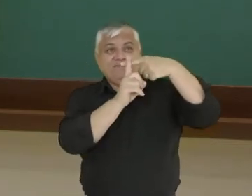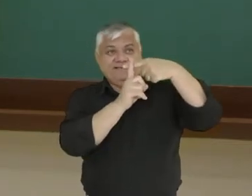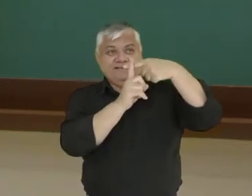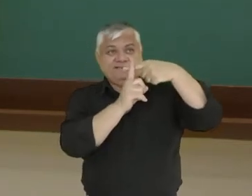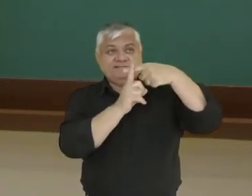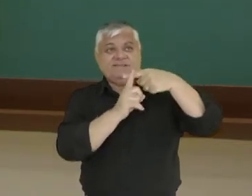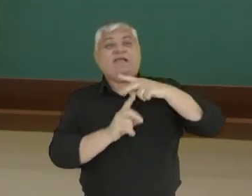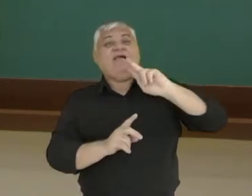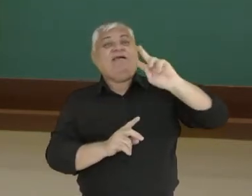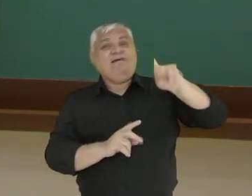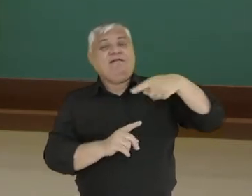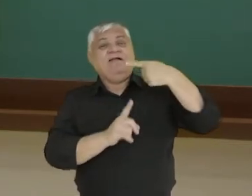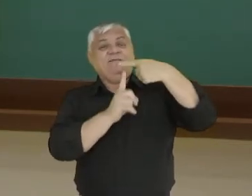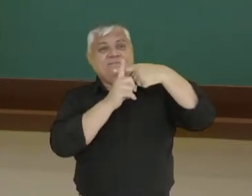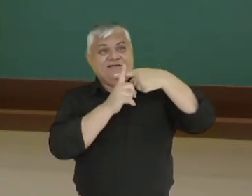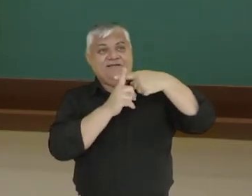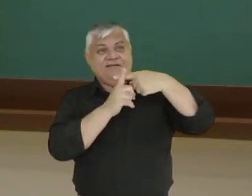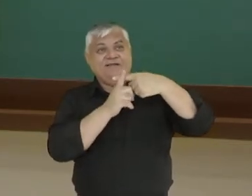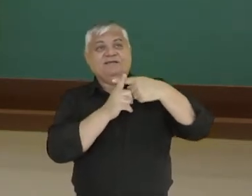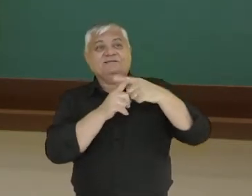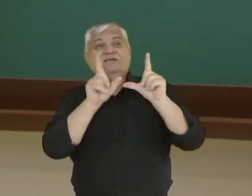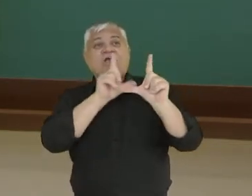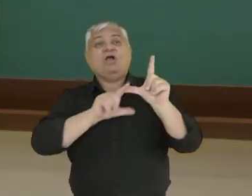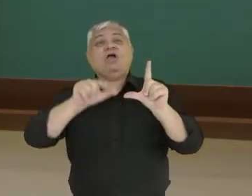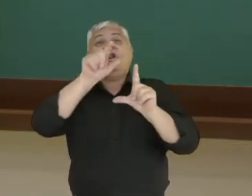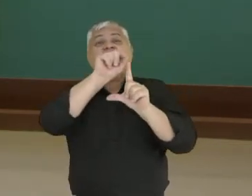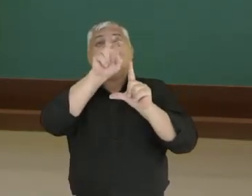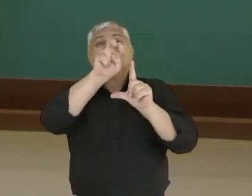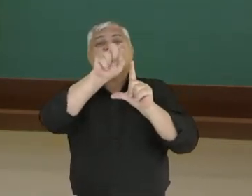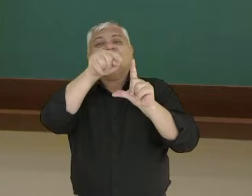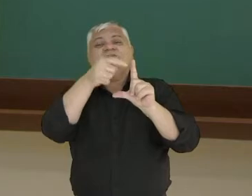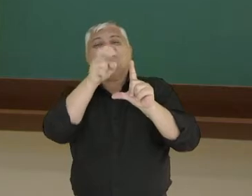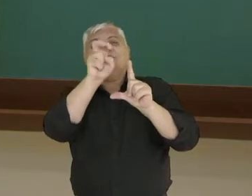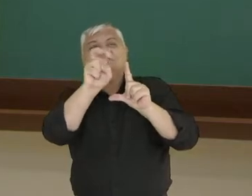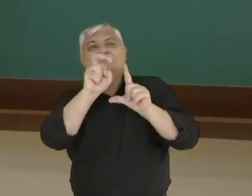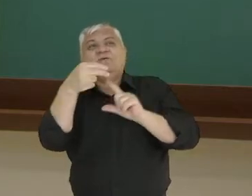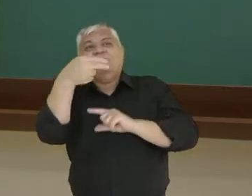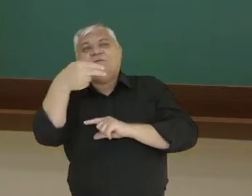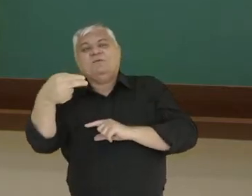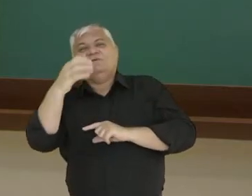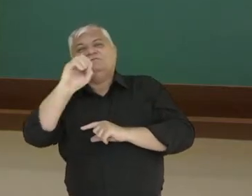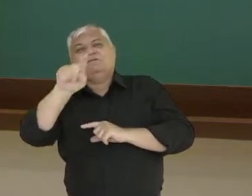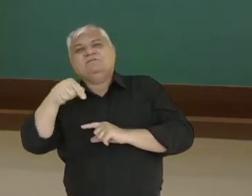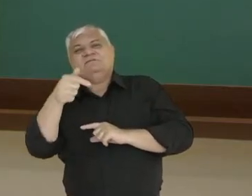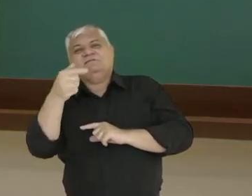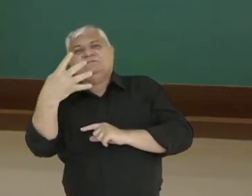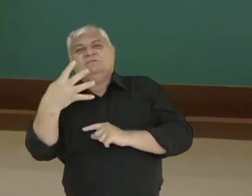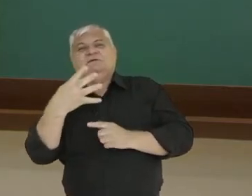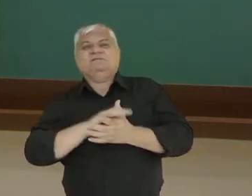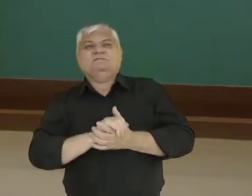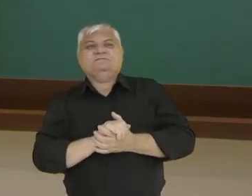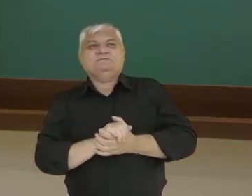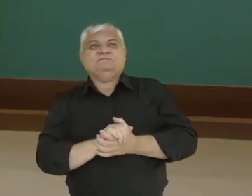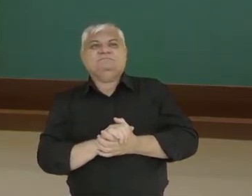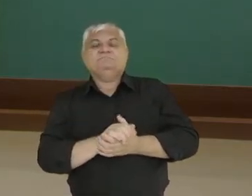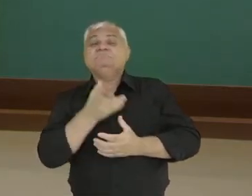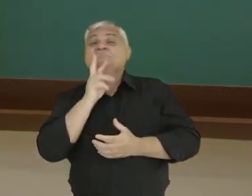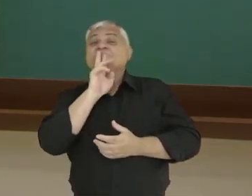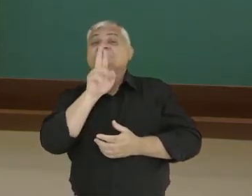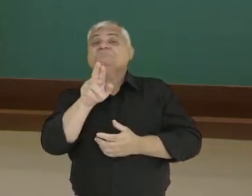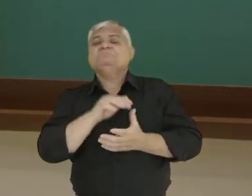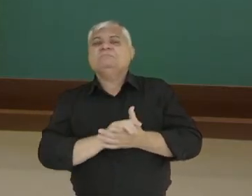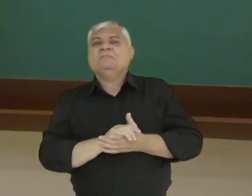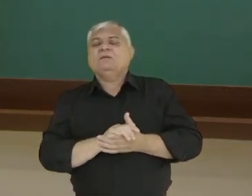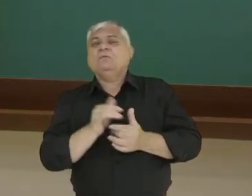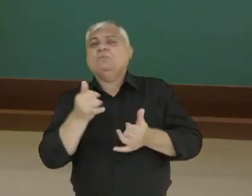Conhecendo o valor de log de 5,5 igual a 0,74. E responda,